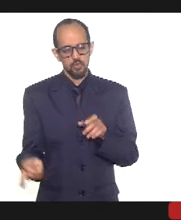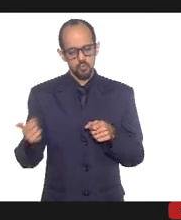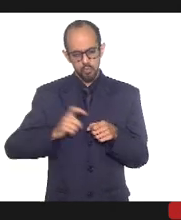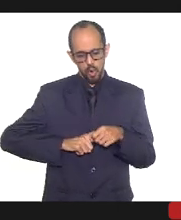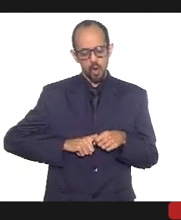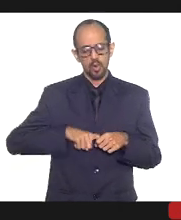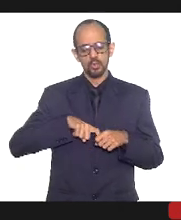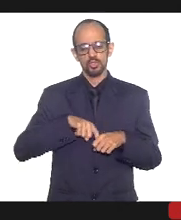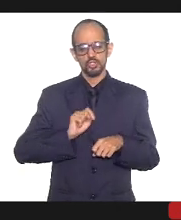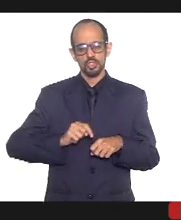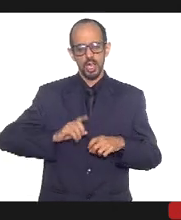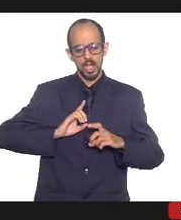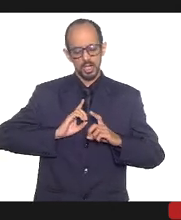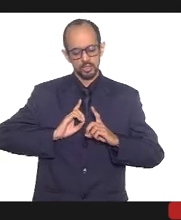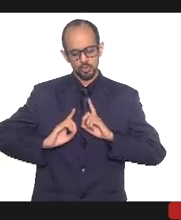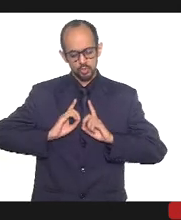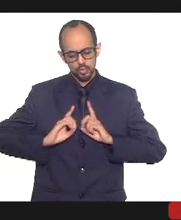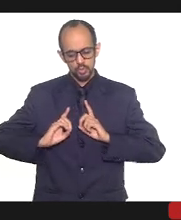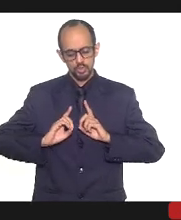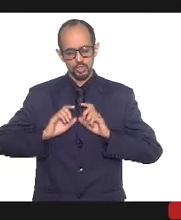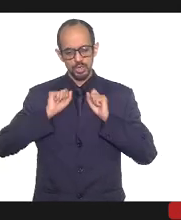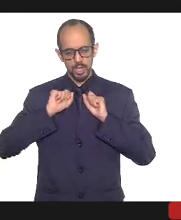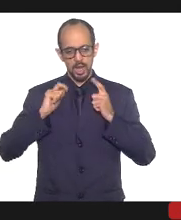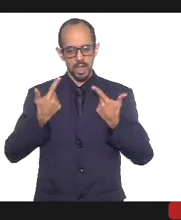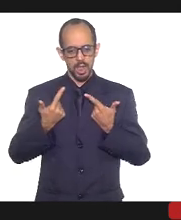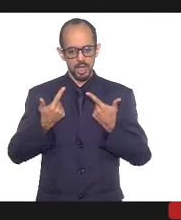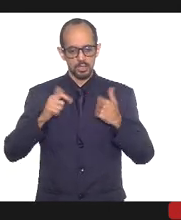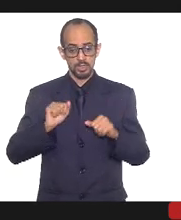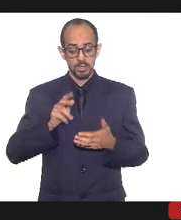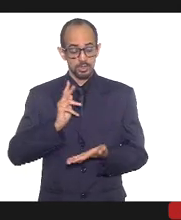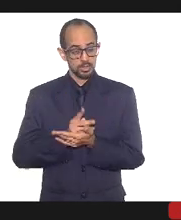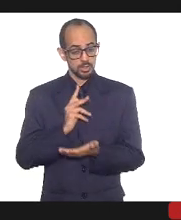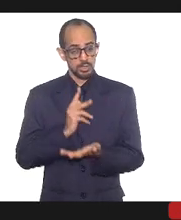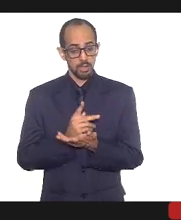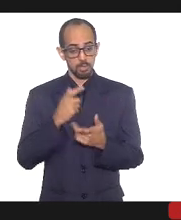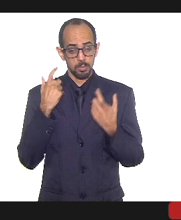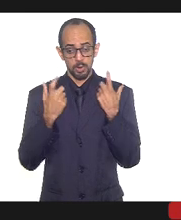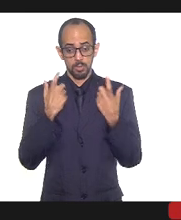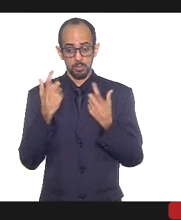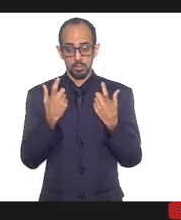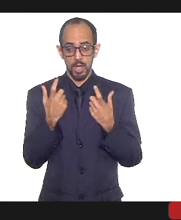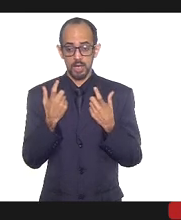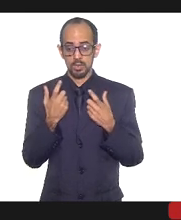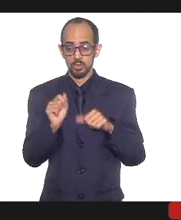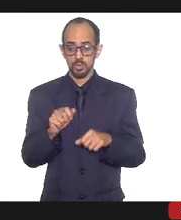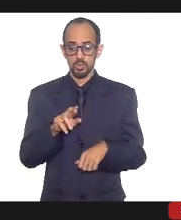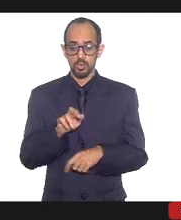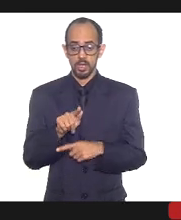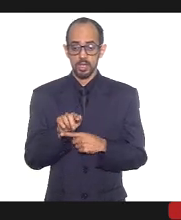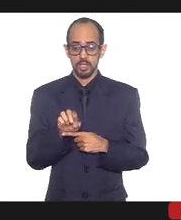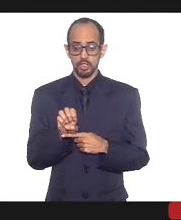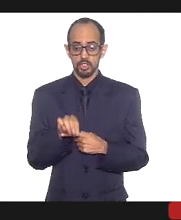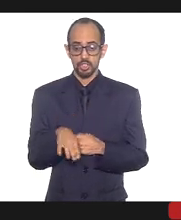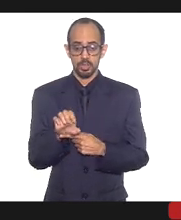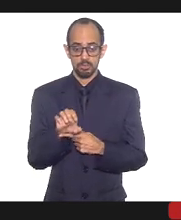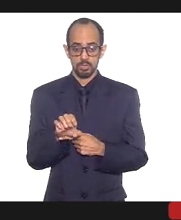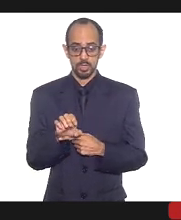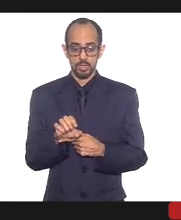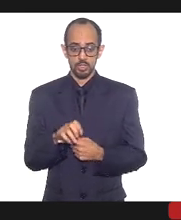possa debater novamente esse tema, sempre com a preocupação do regime de recuperação fiscal. Então, fiquei